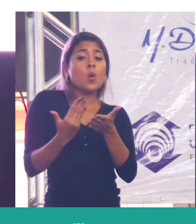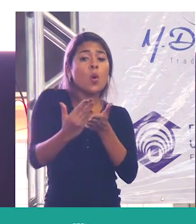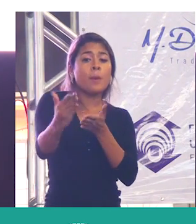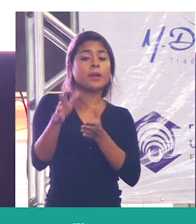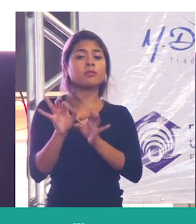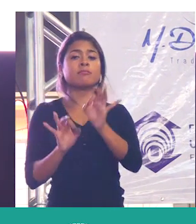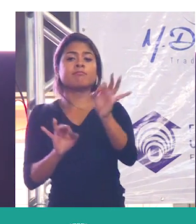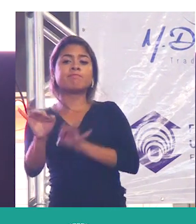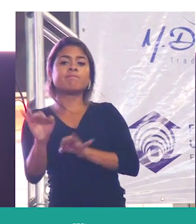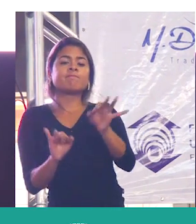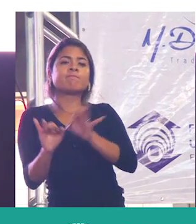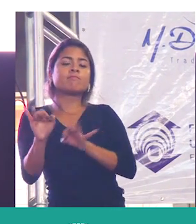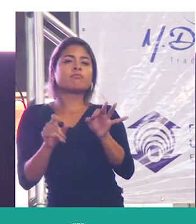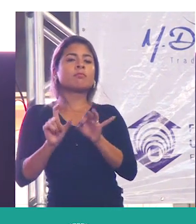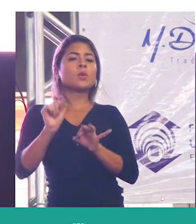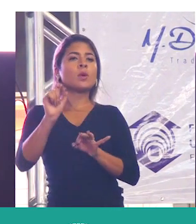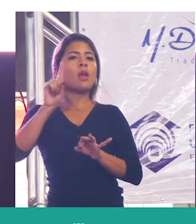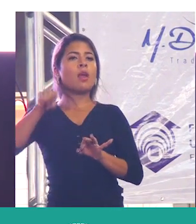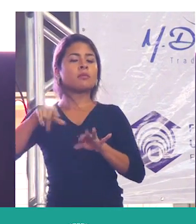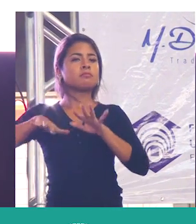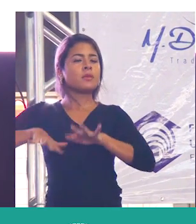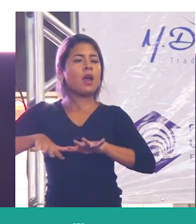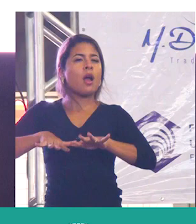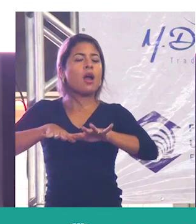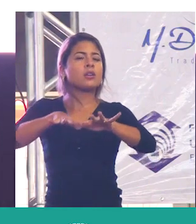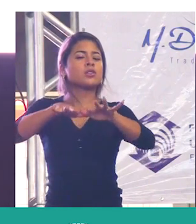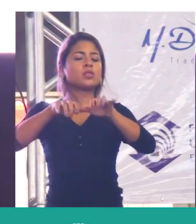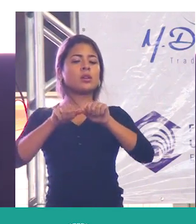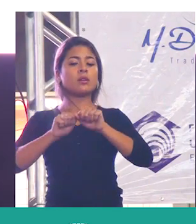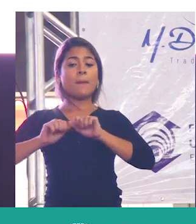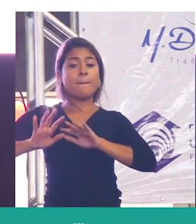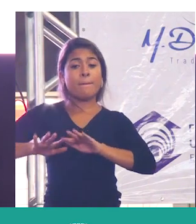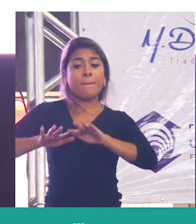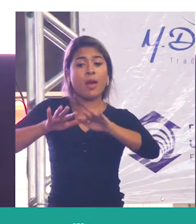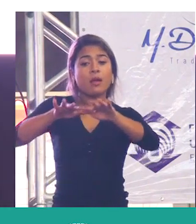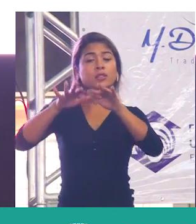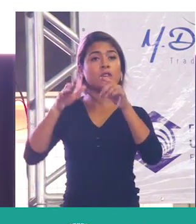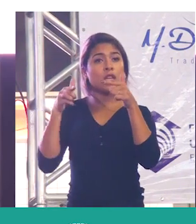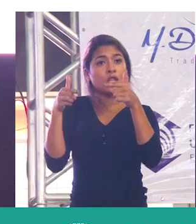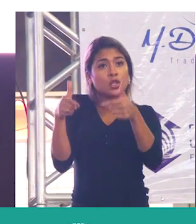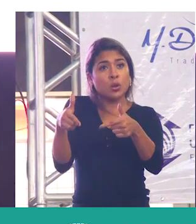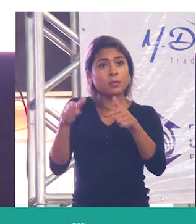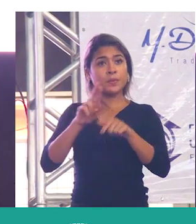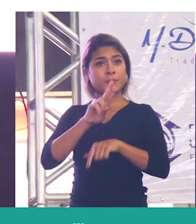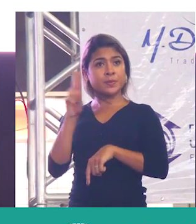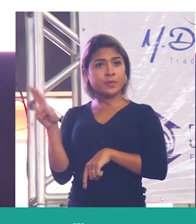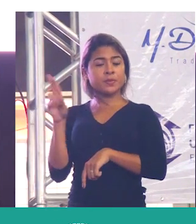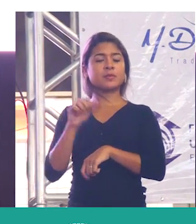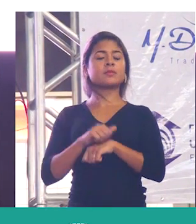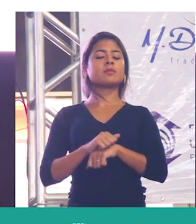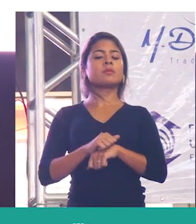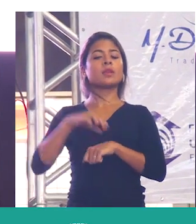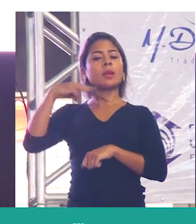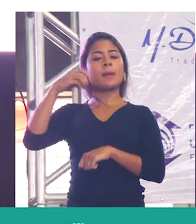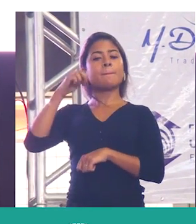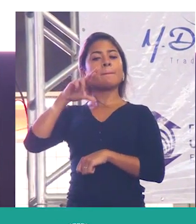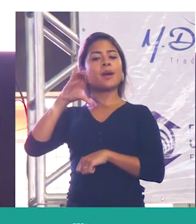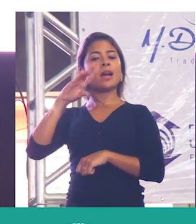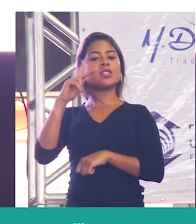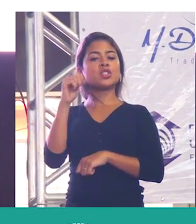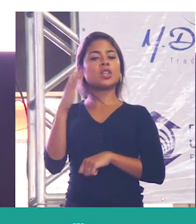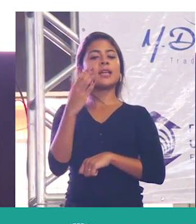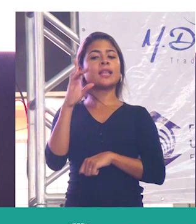de marchas que ficaram batizadas de Marcha da Família com Deus